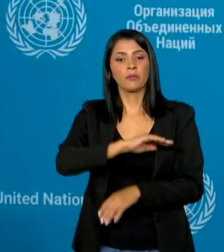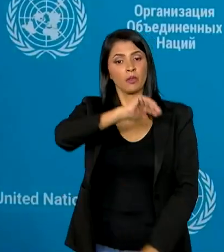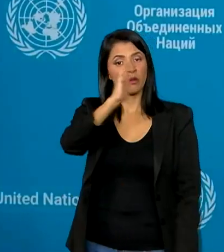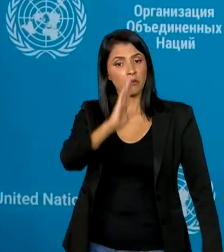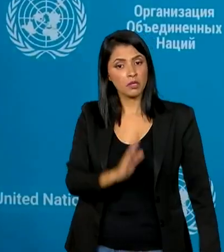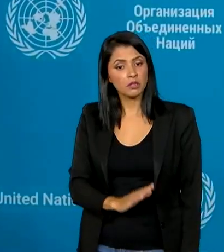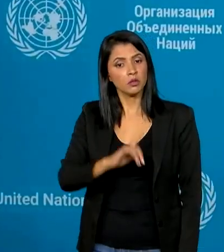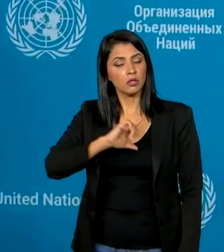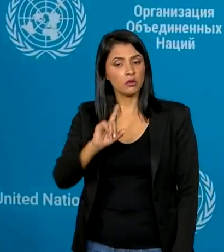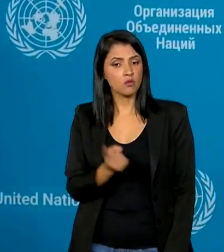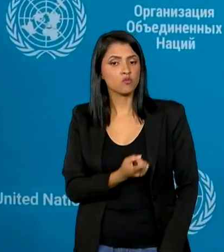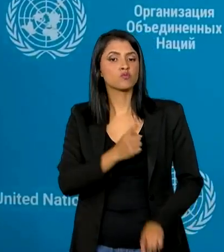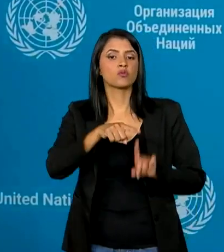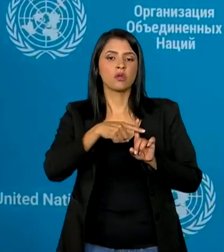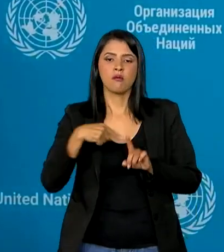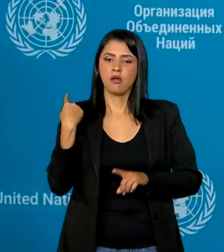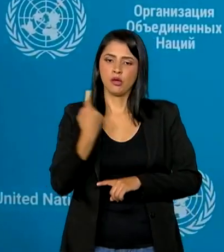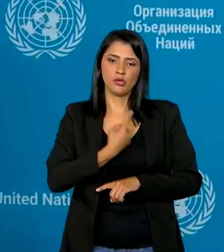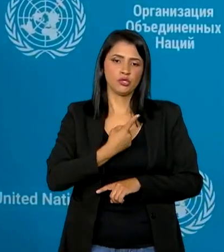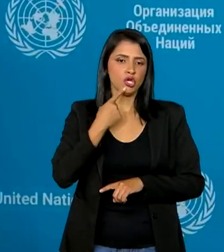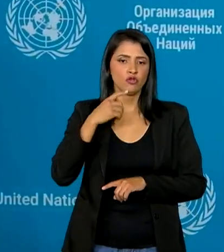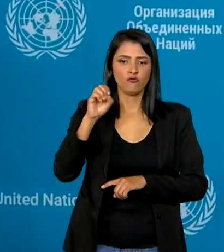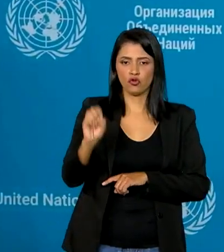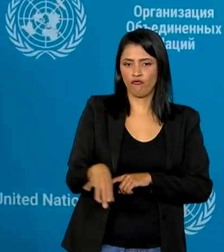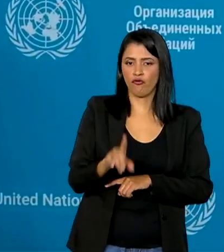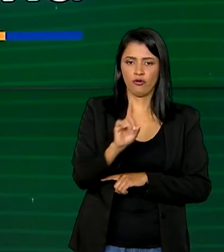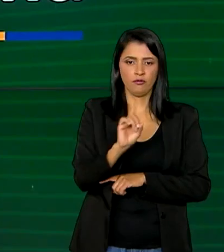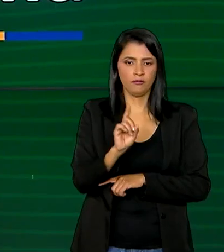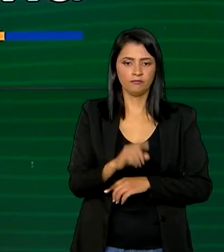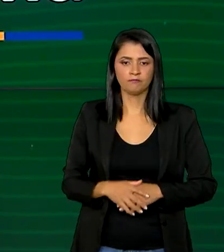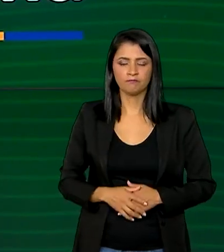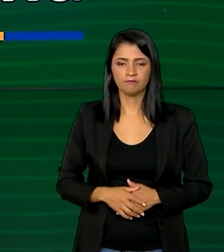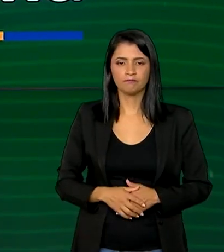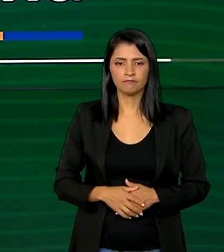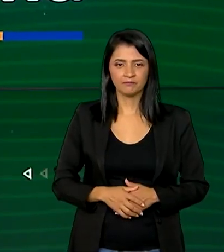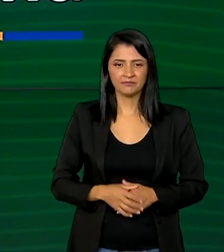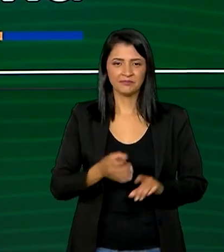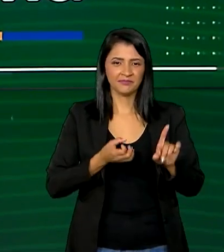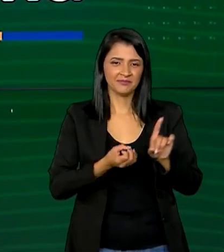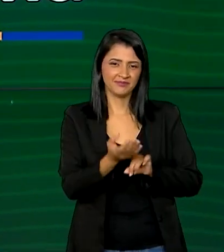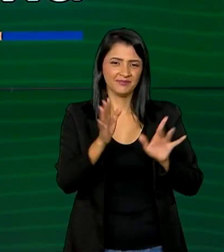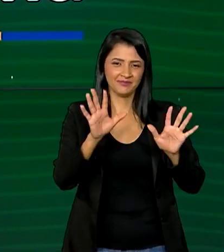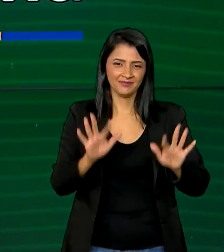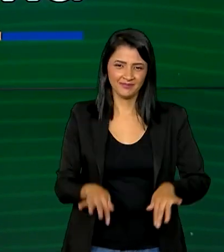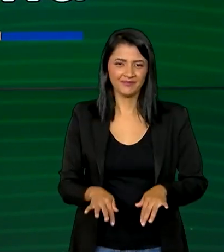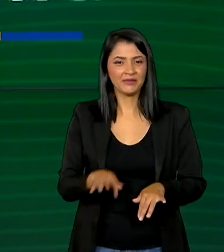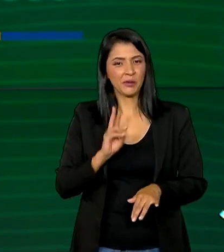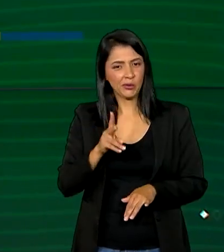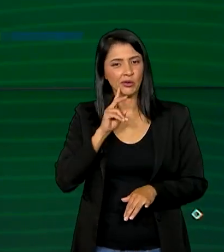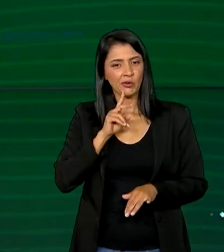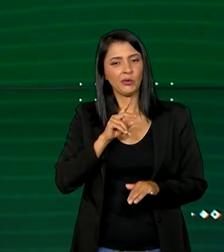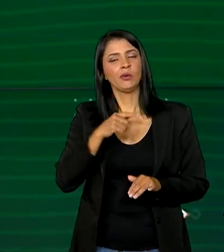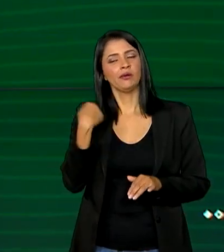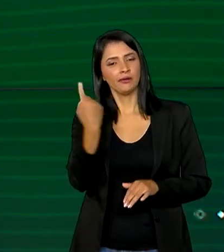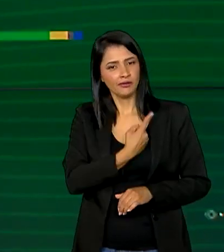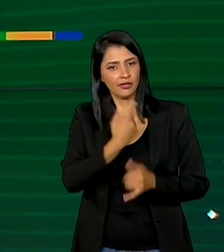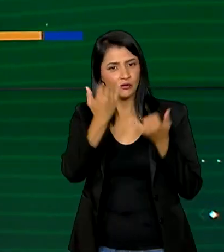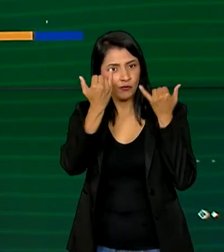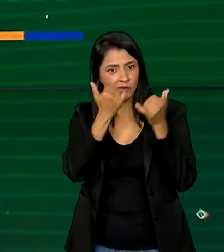pessoas conseguem subir um degrau na escala social, a gente precisa fazer com que ele suba o segundo, que